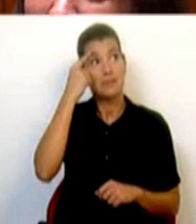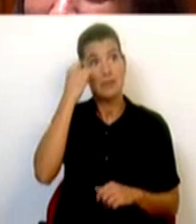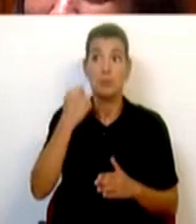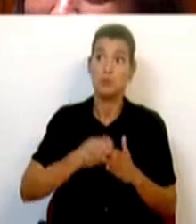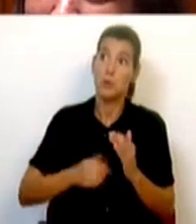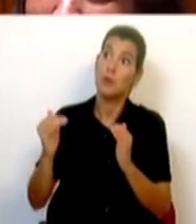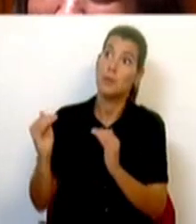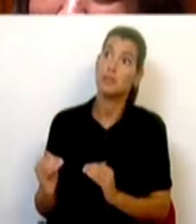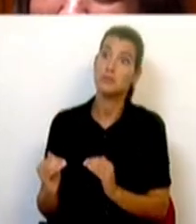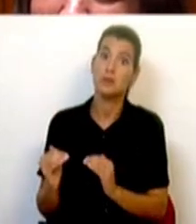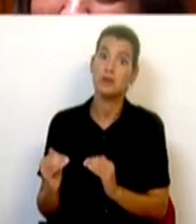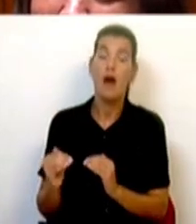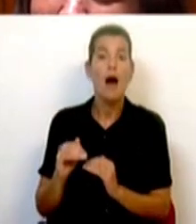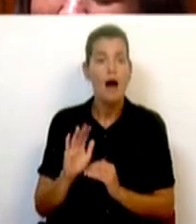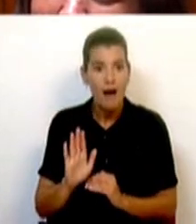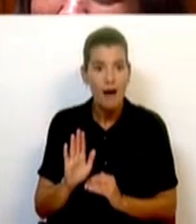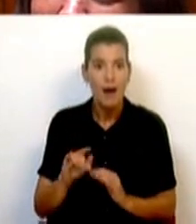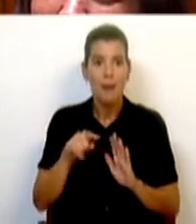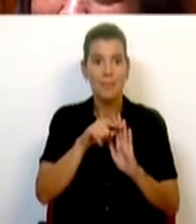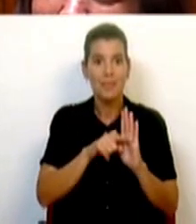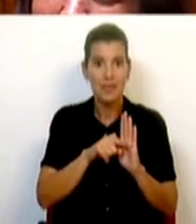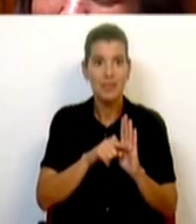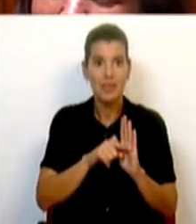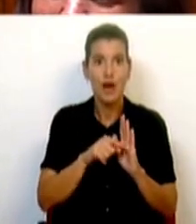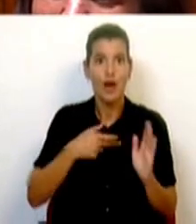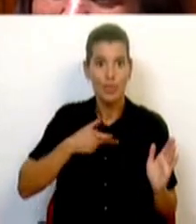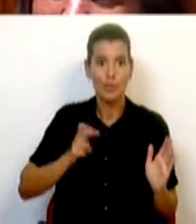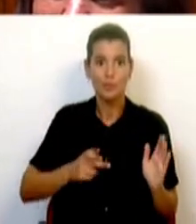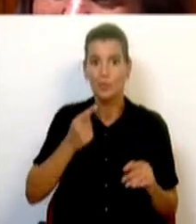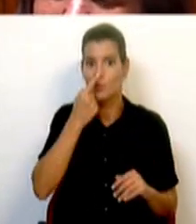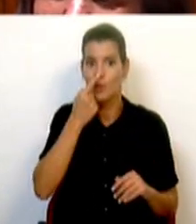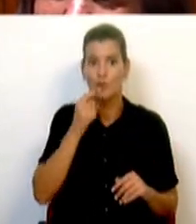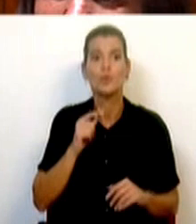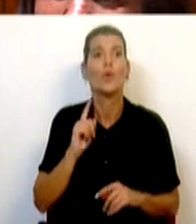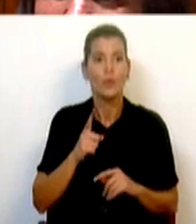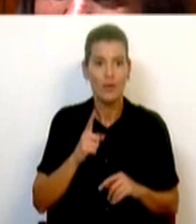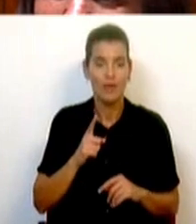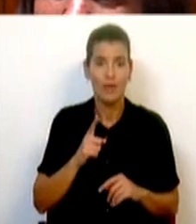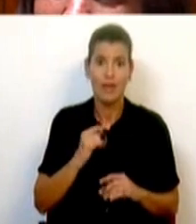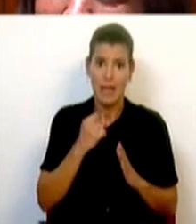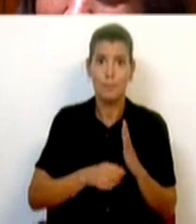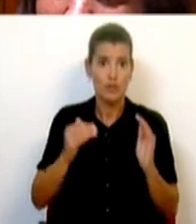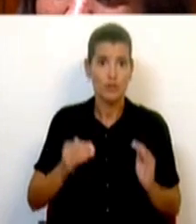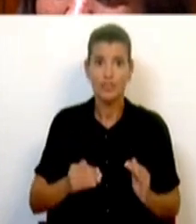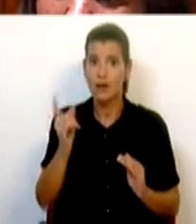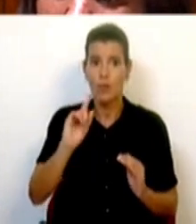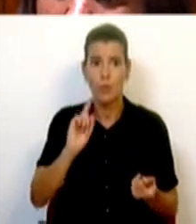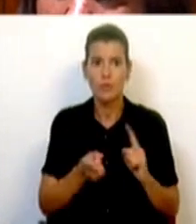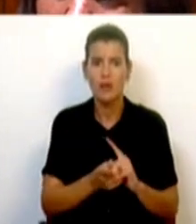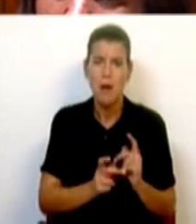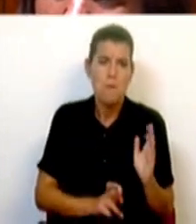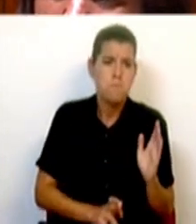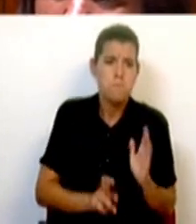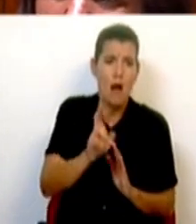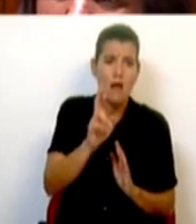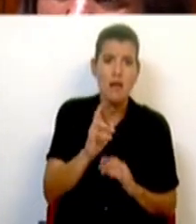os impostos. Mas a primeira medida do Dr. Durão Barroso, o que é que foi? Foi baixar os impostos? Não. Foi um brutal aumento